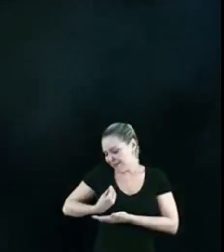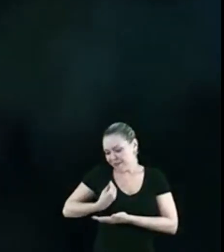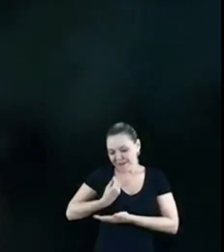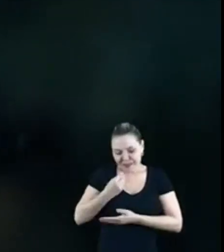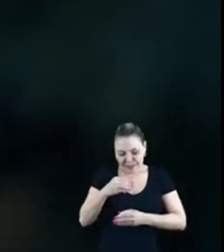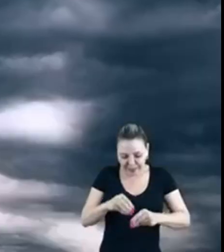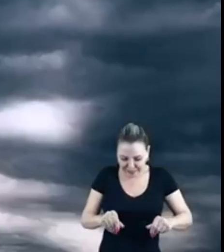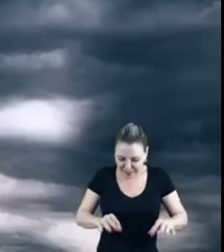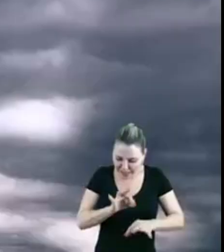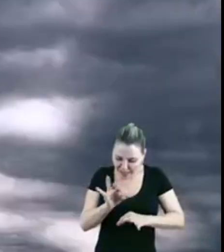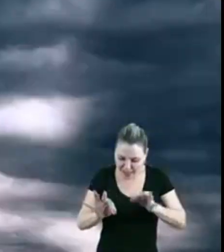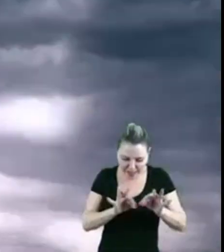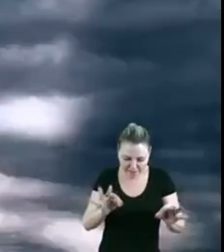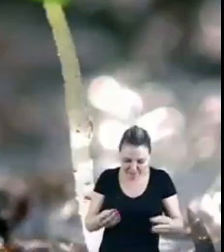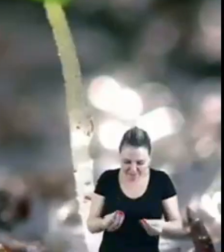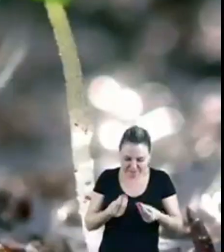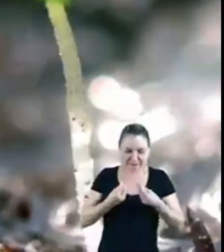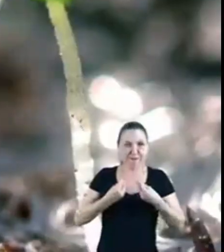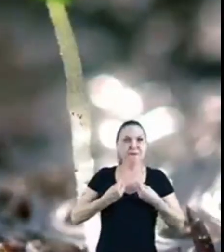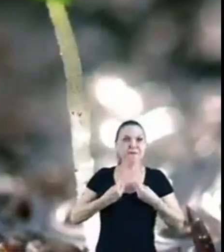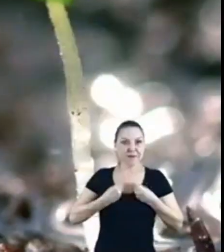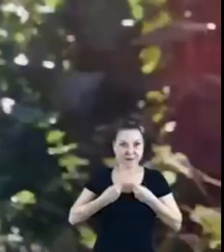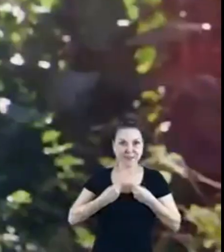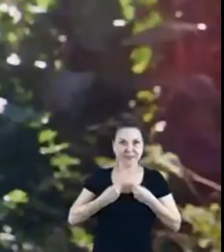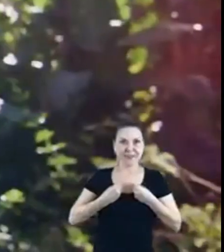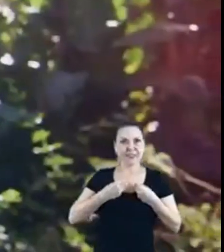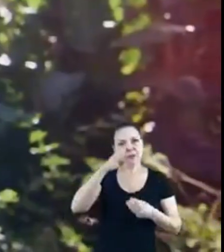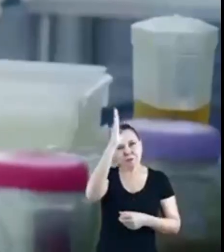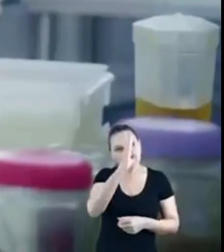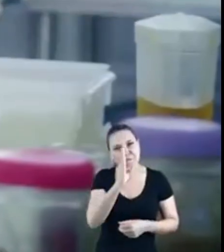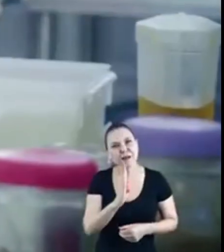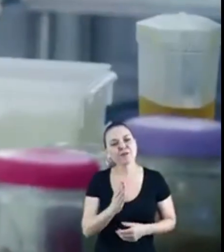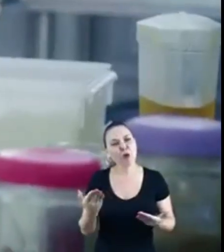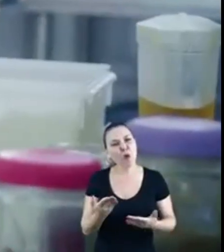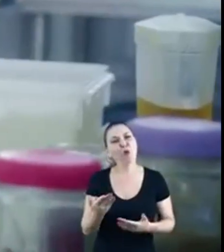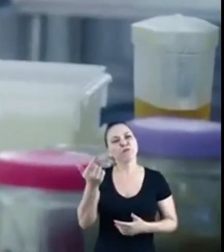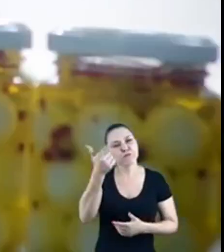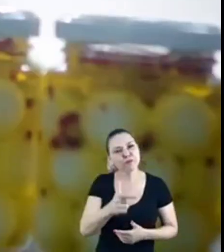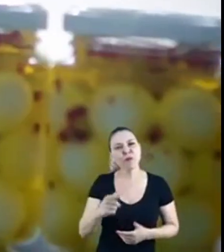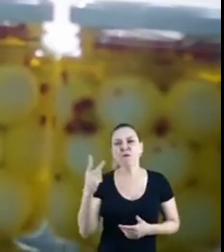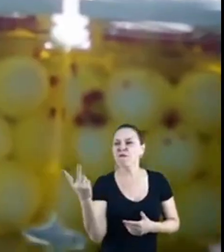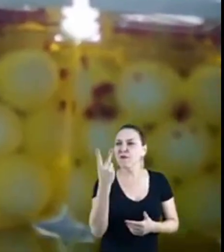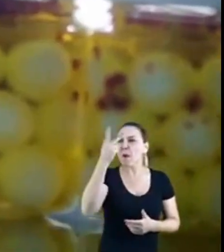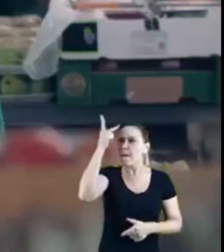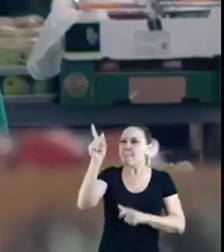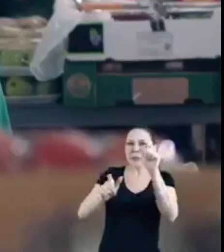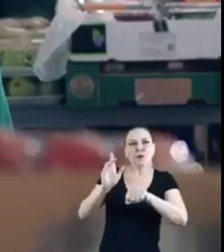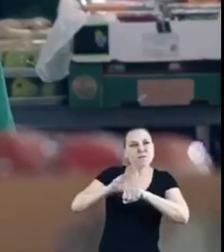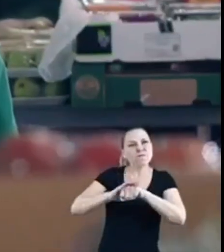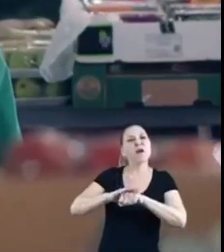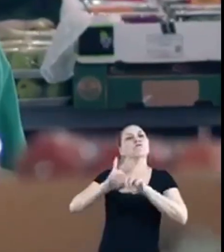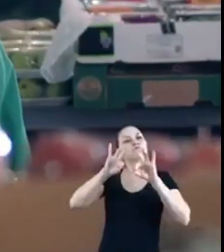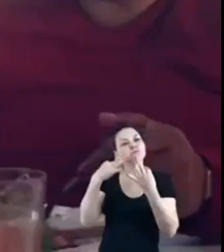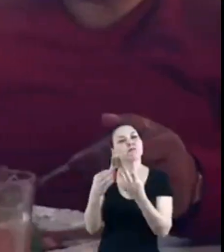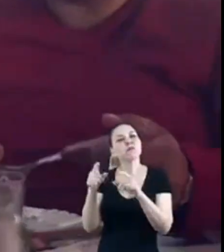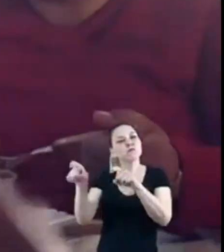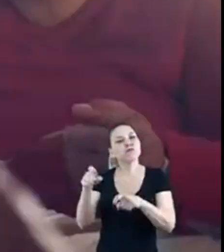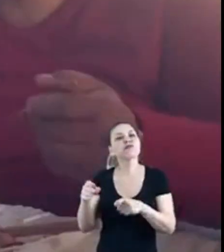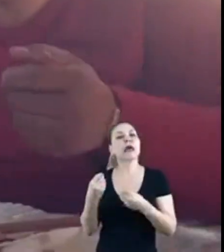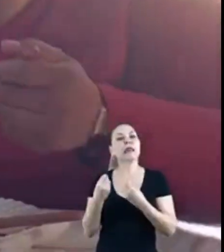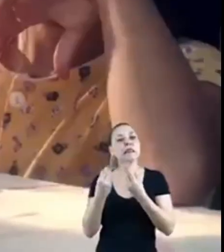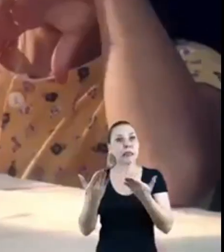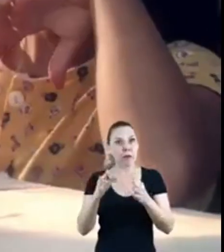um presente que vem da terra. O Brasil voltou a valorizar quem produz para alimentar as